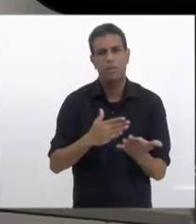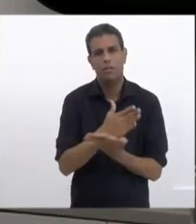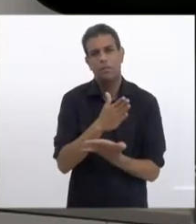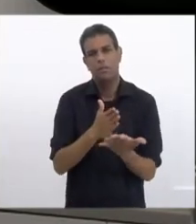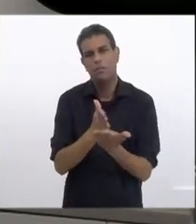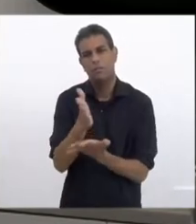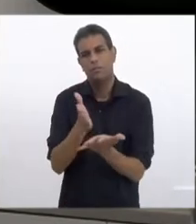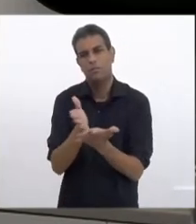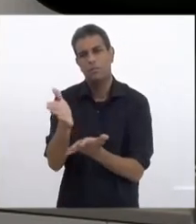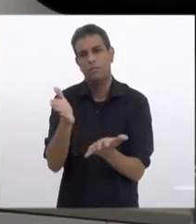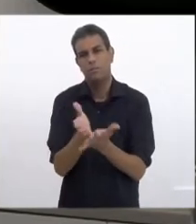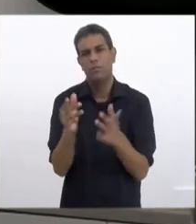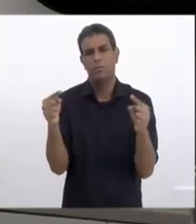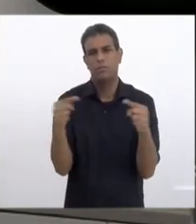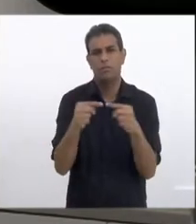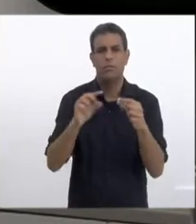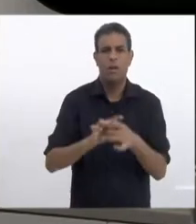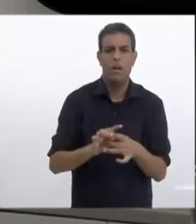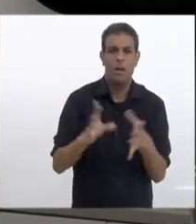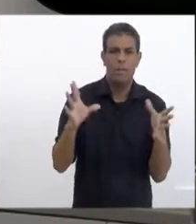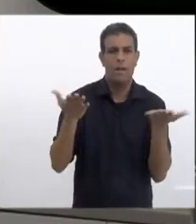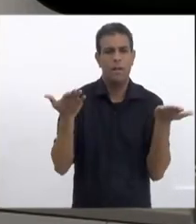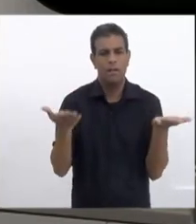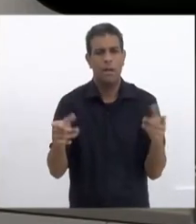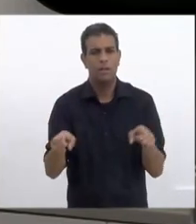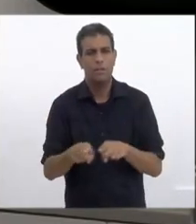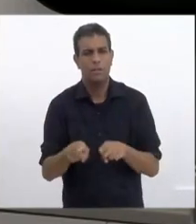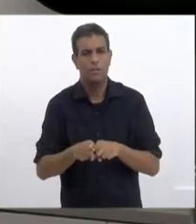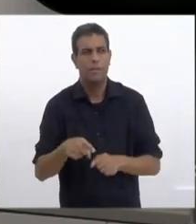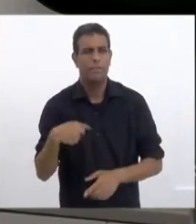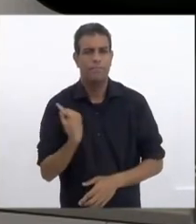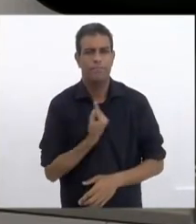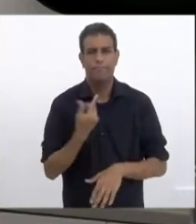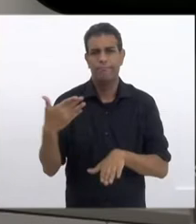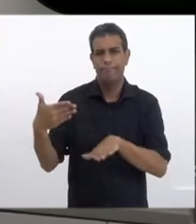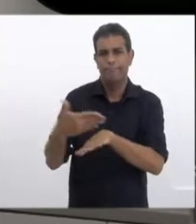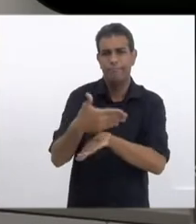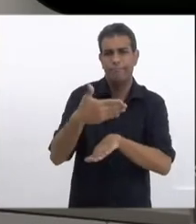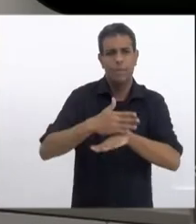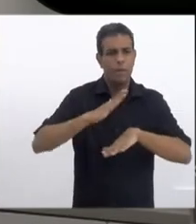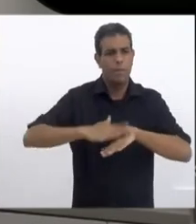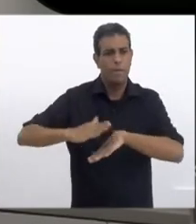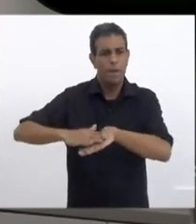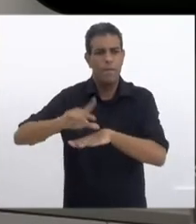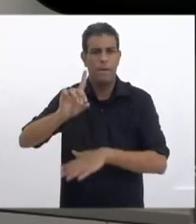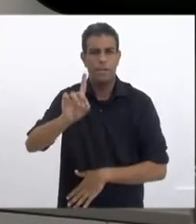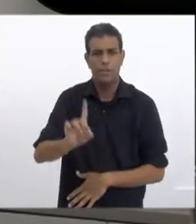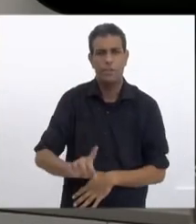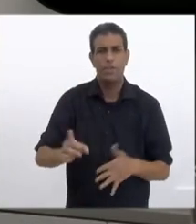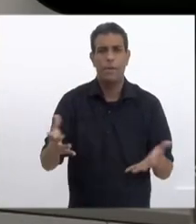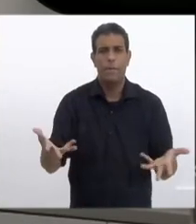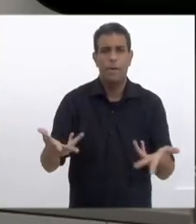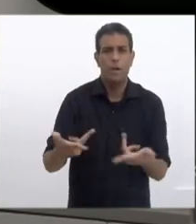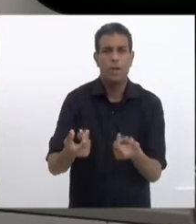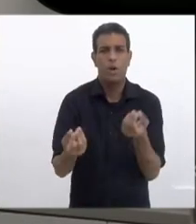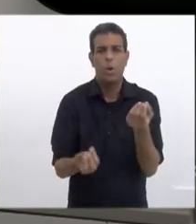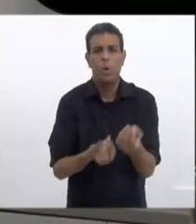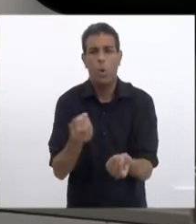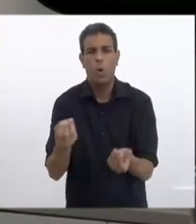cuidado em liberdade, o acesso a direitos, o acesso ao melhor cuidado